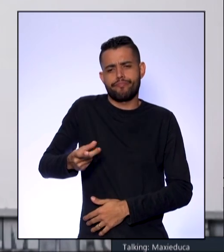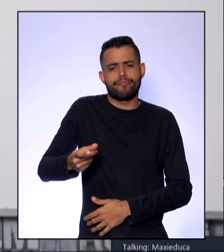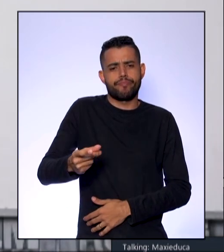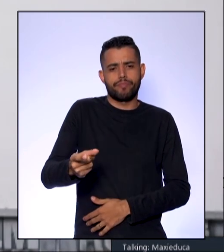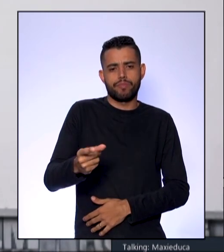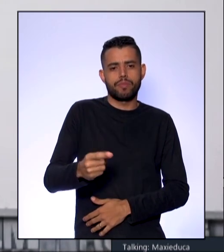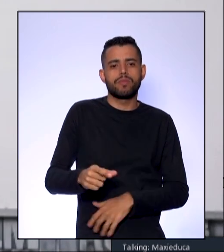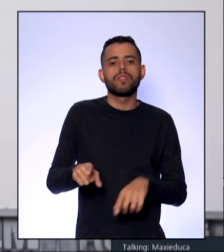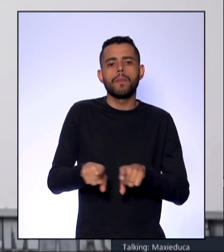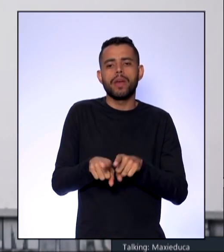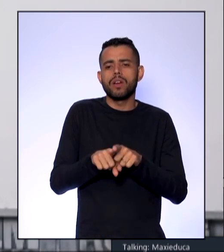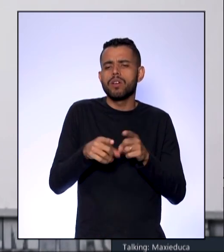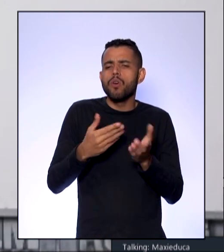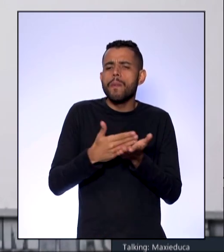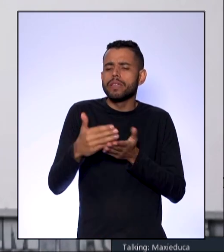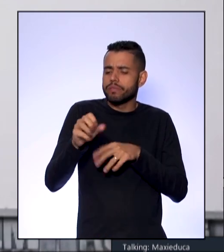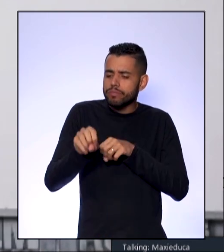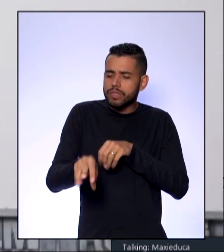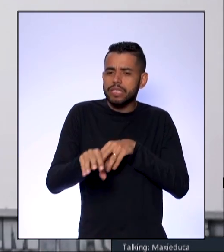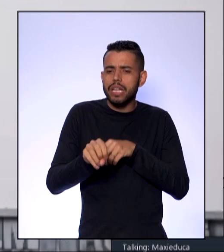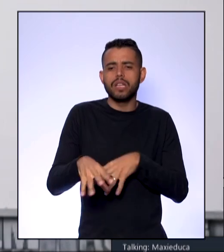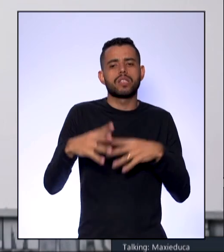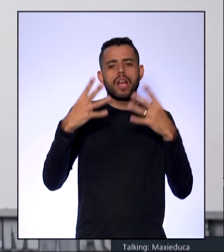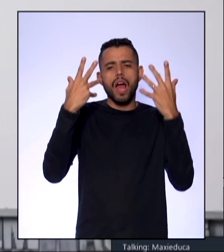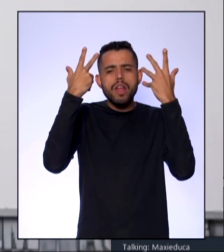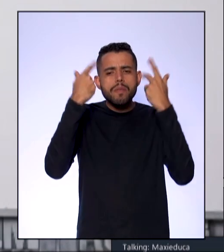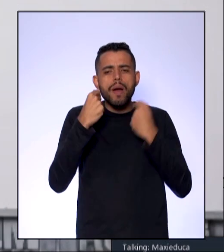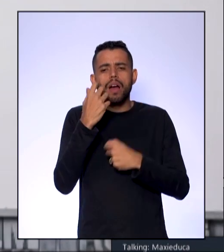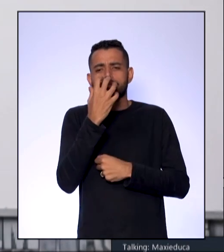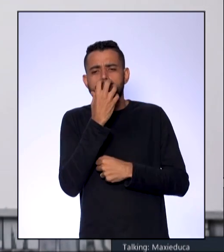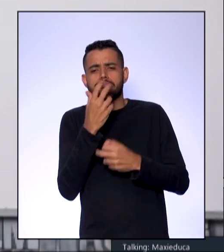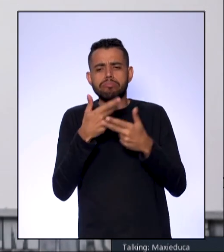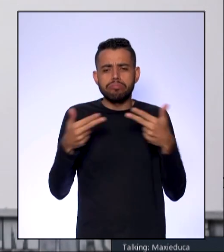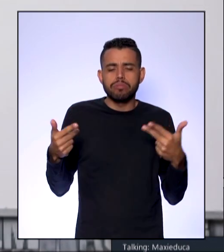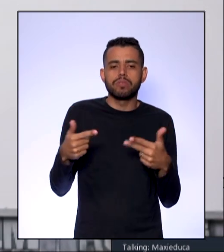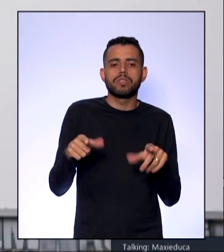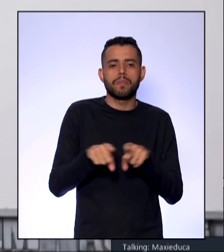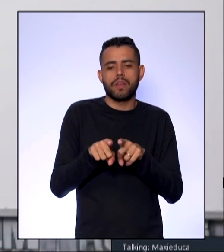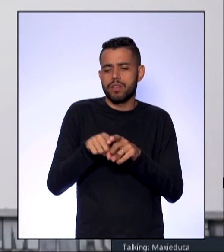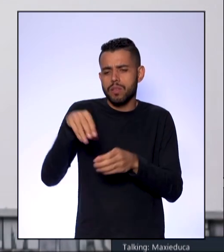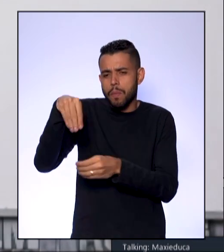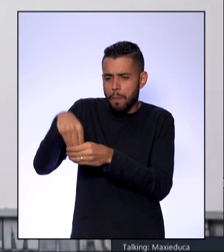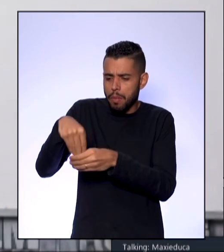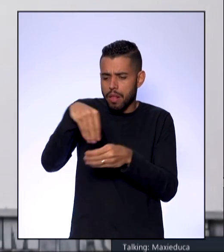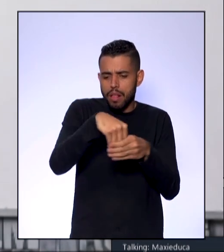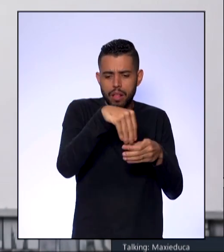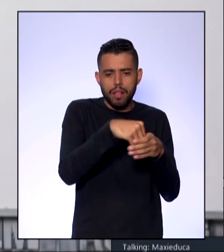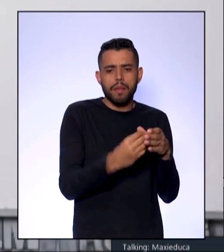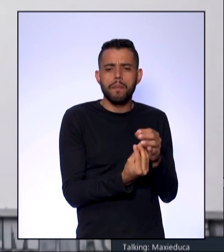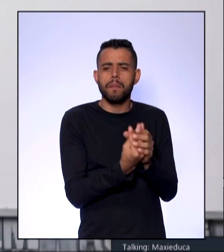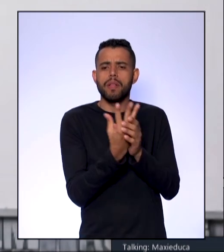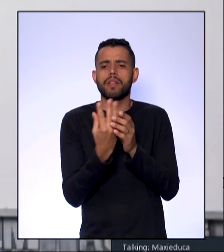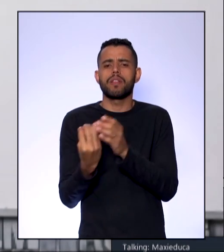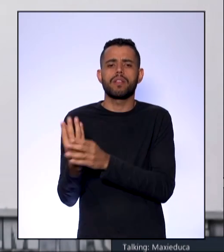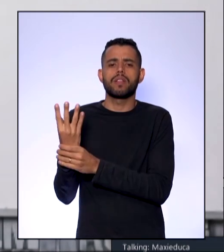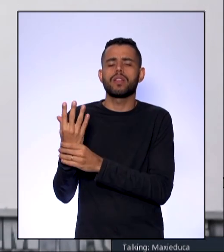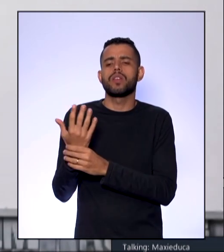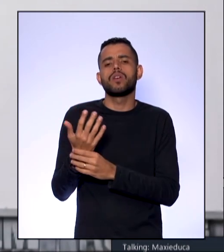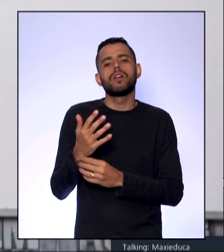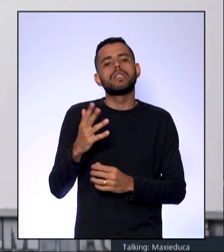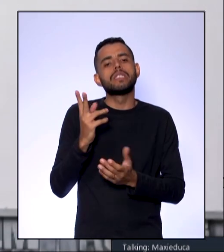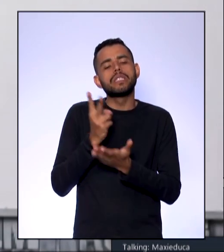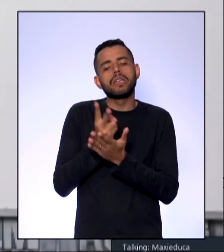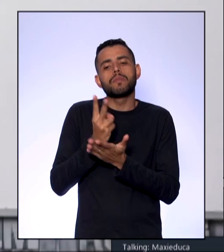a domesticação de animais, eu passo a ter a agricultura, eu procuro me situar próximo a